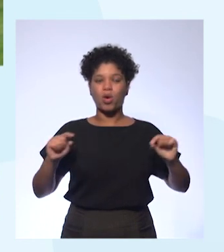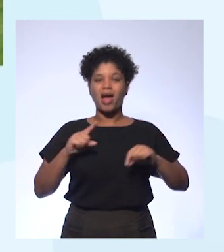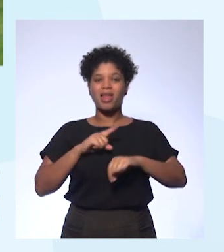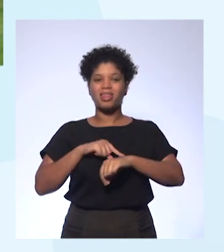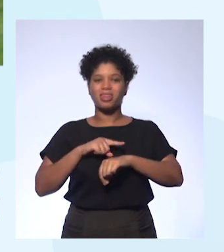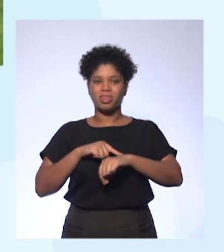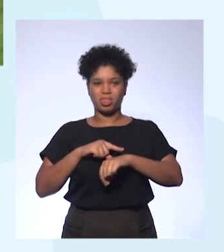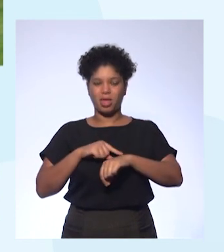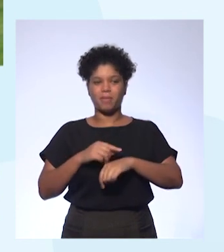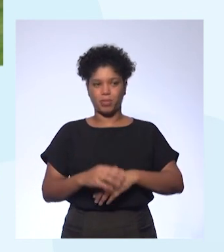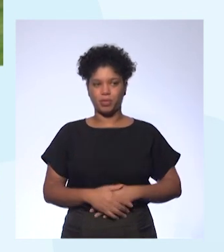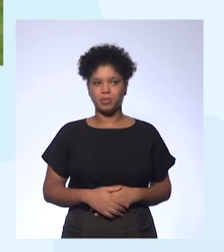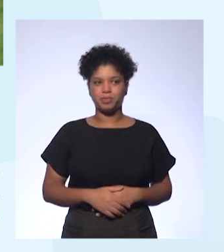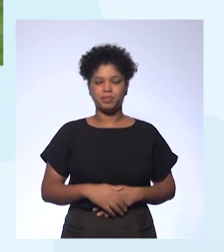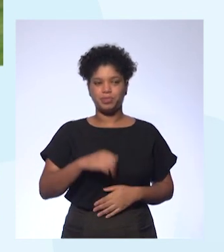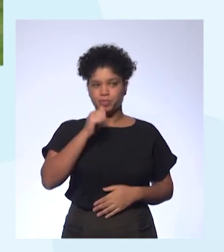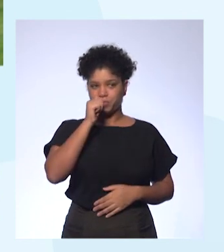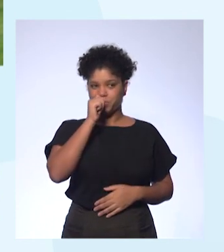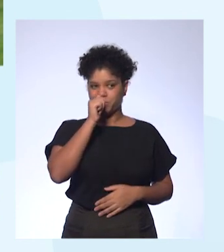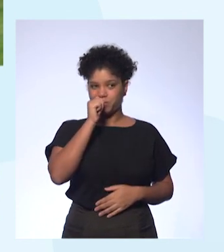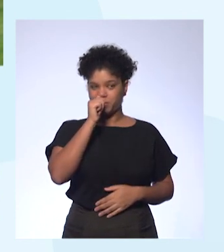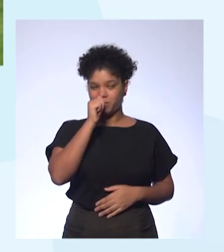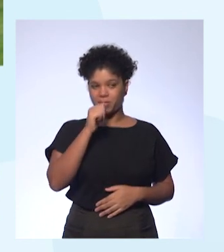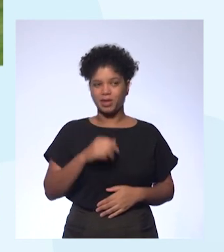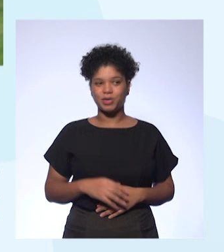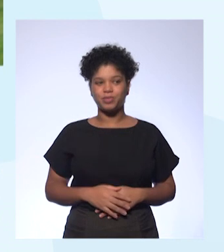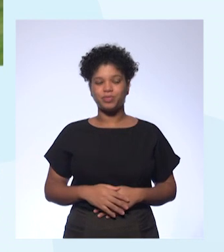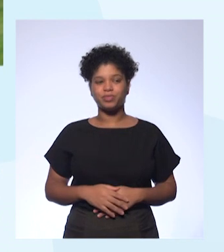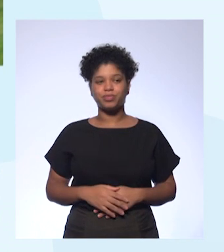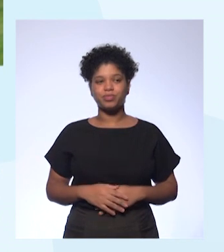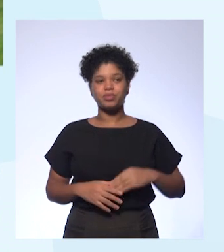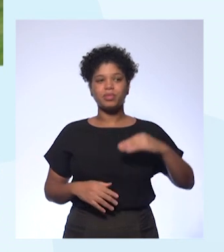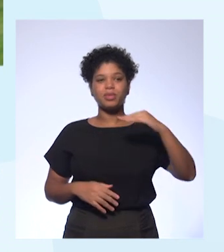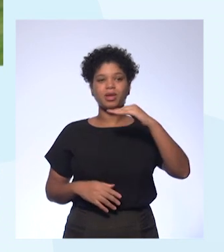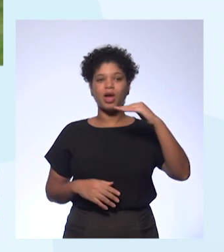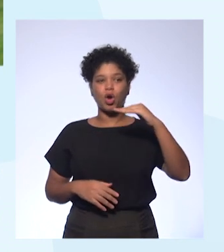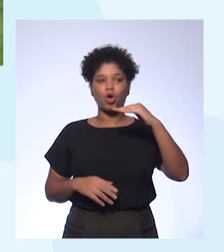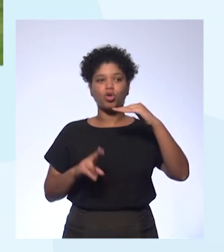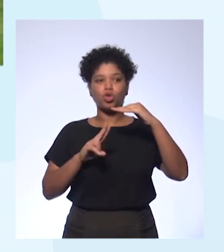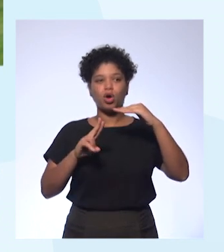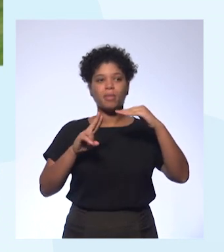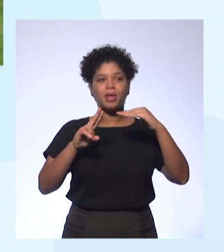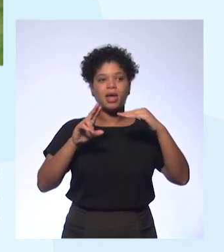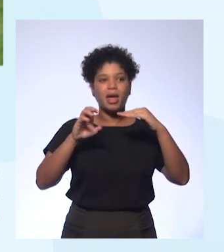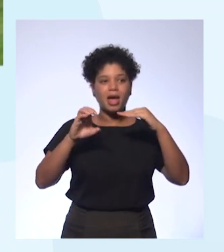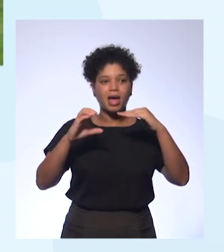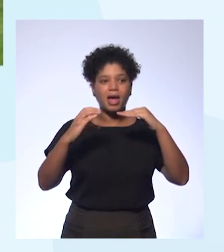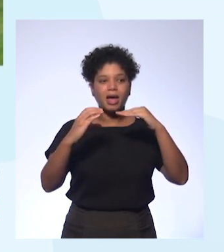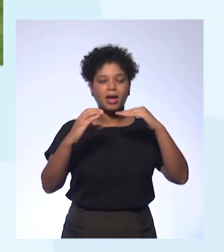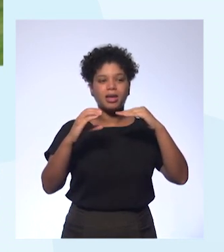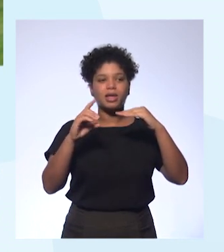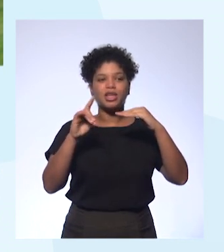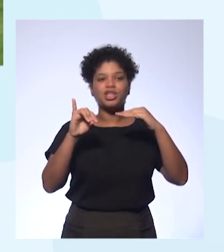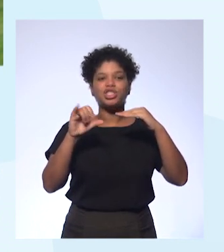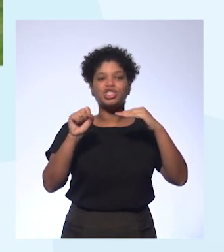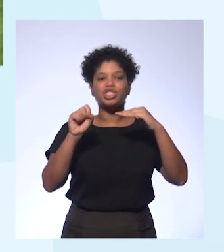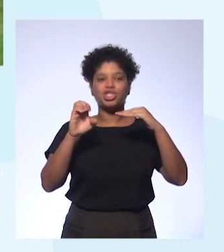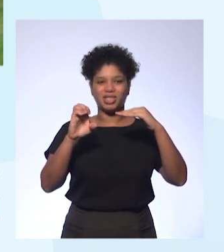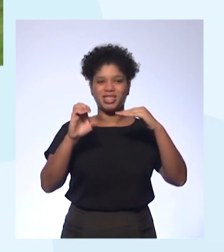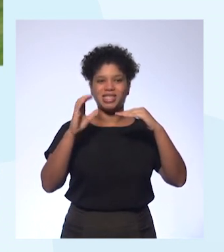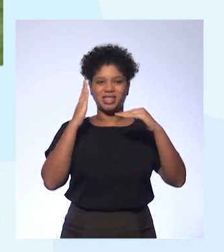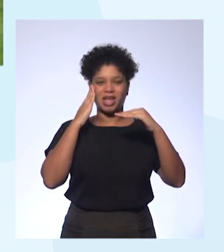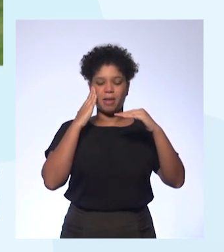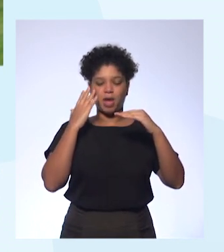Então, aqui a gente tem esse estágio da troca. Né? Então, ele vai tirar aquela roupa